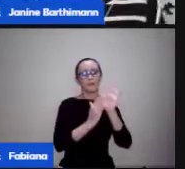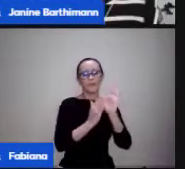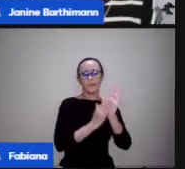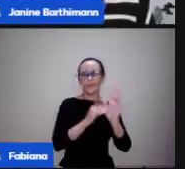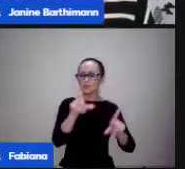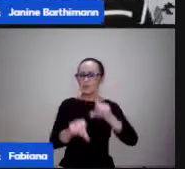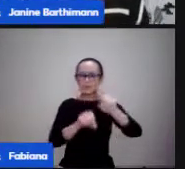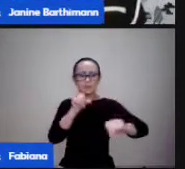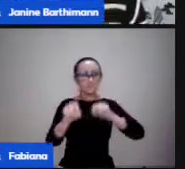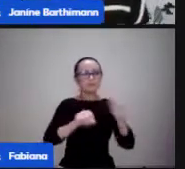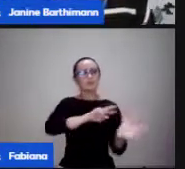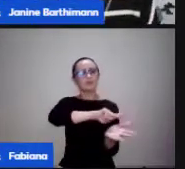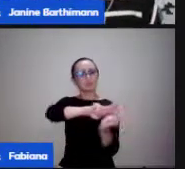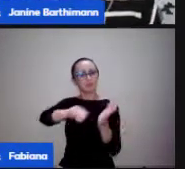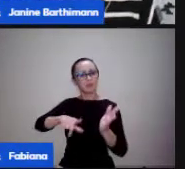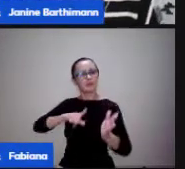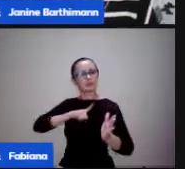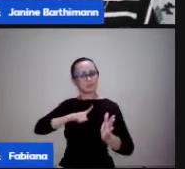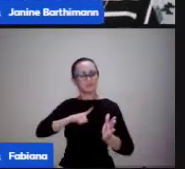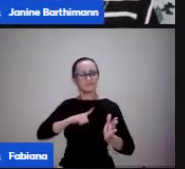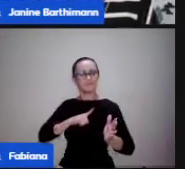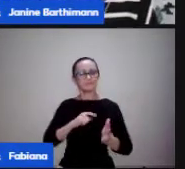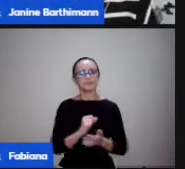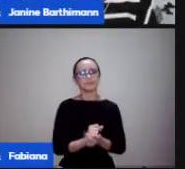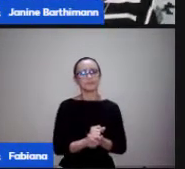alternativas. Quando a gente escolheu